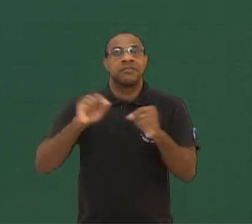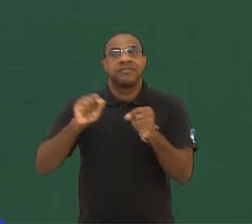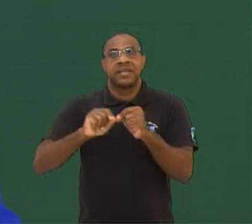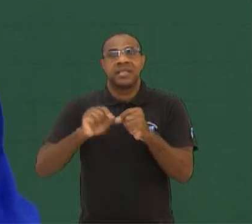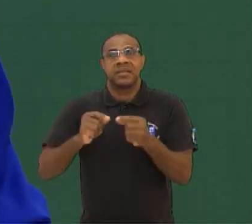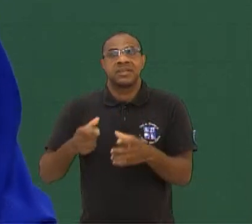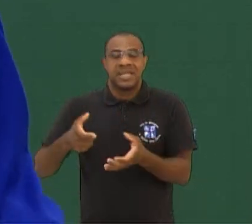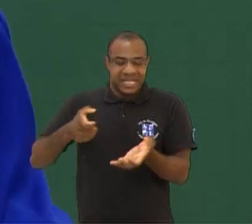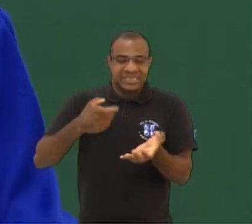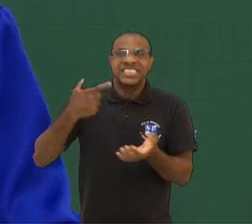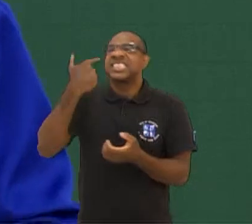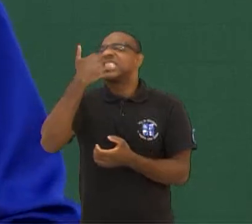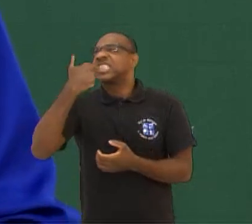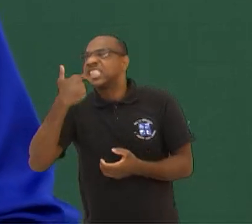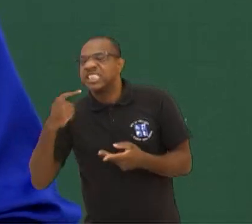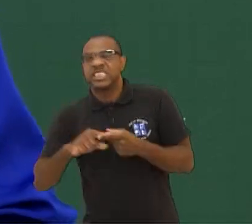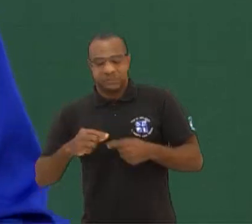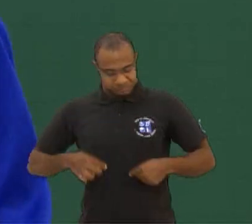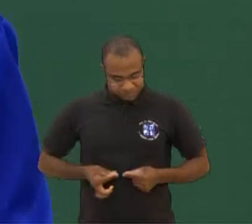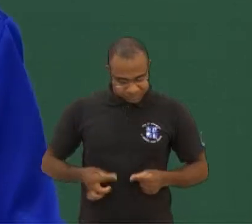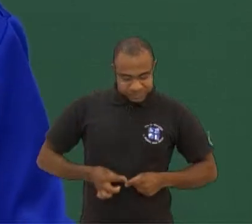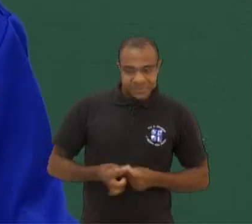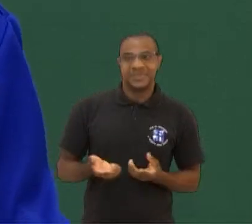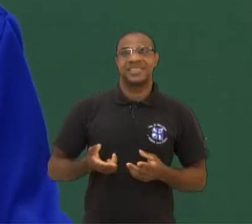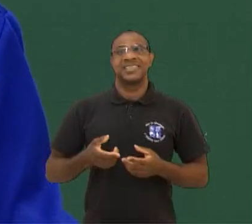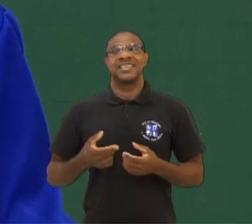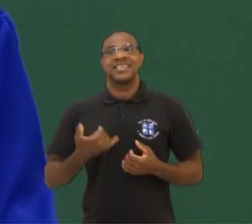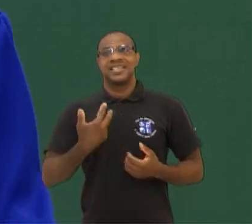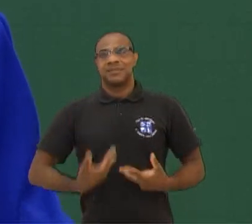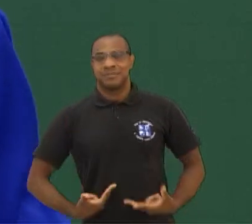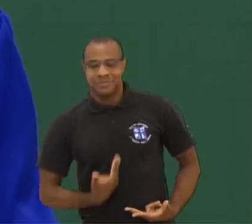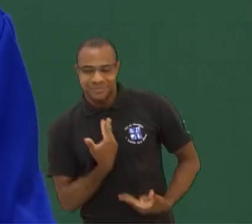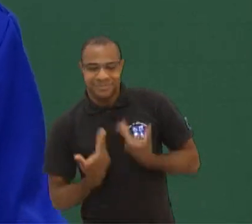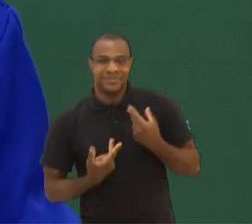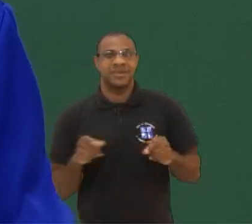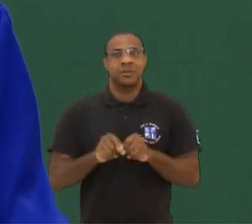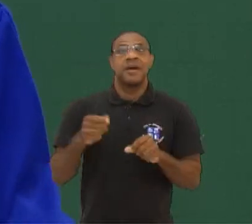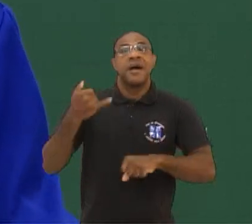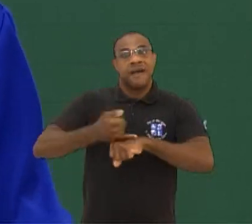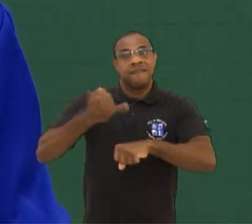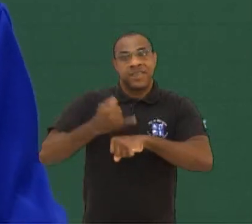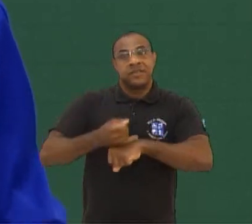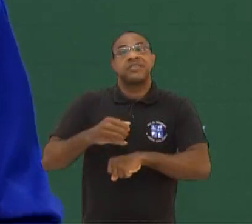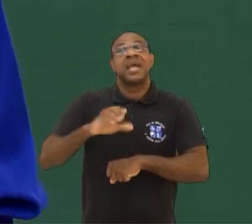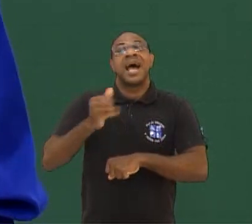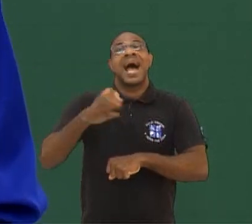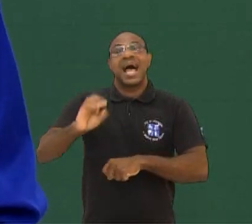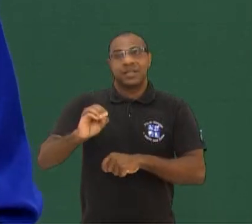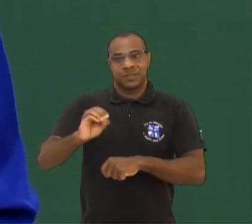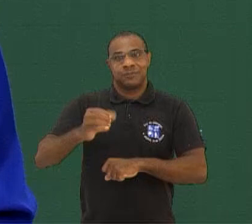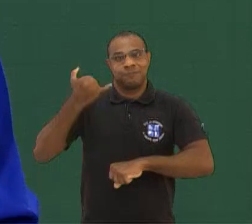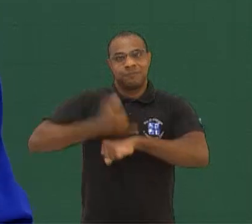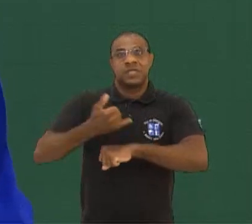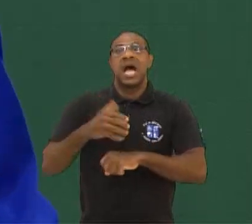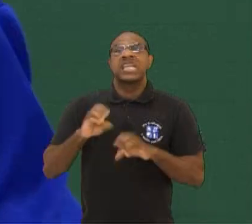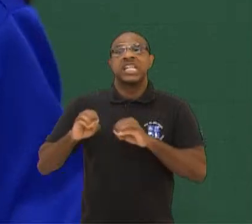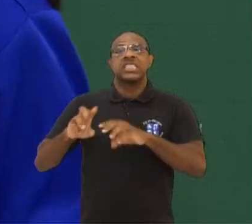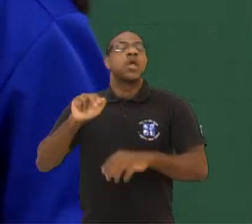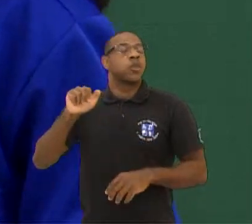instrumentos cirúrgicos, por exemplo, como bisturi, equipamentos de dentista, então são feitos de aço inoxidável e aí eles não vão